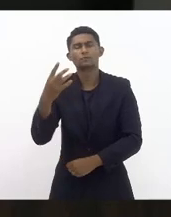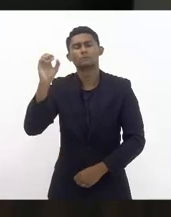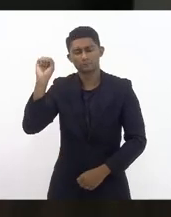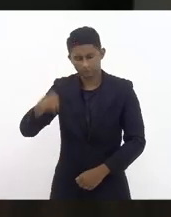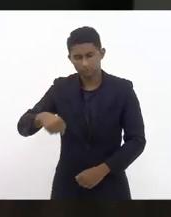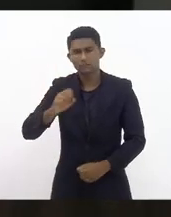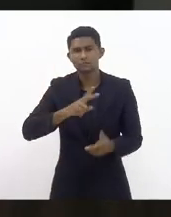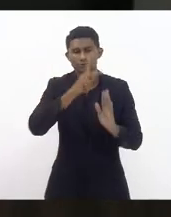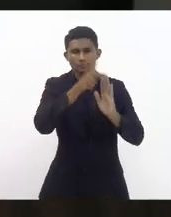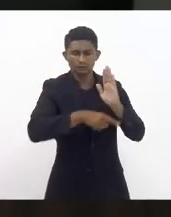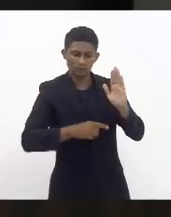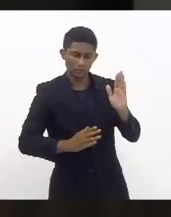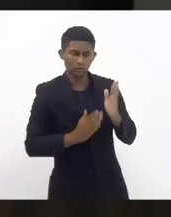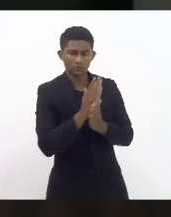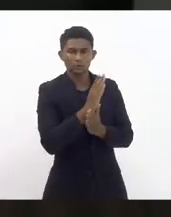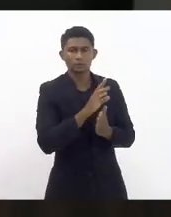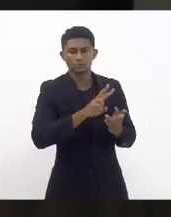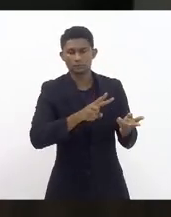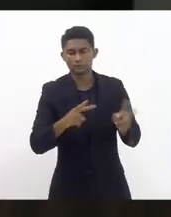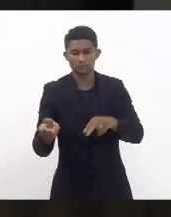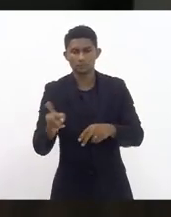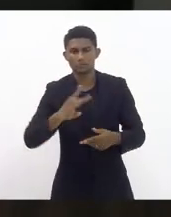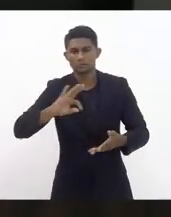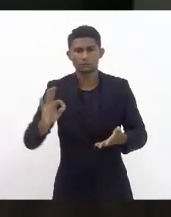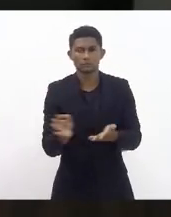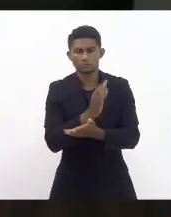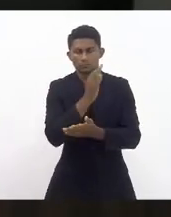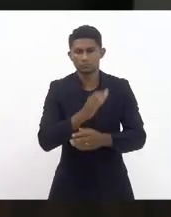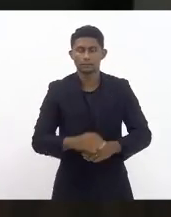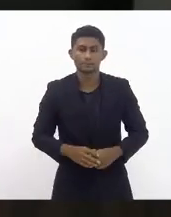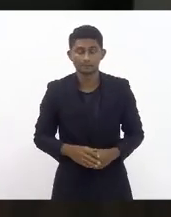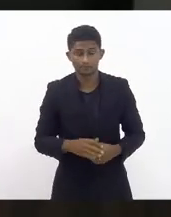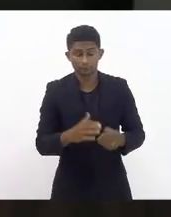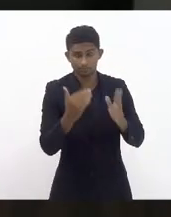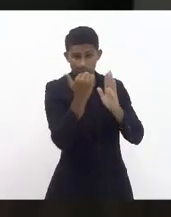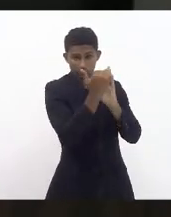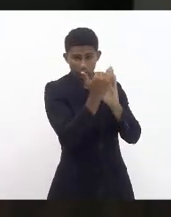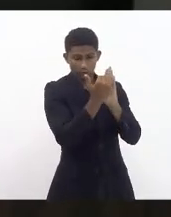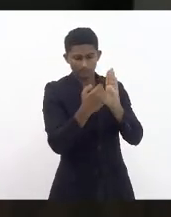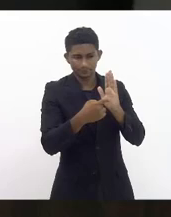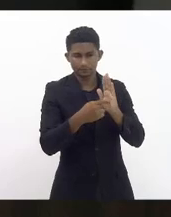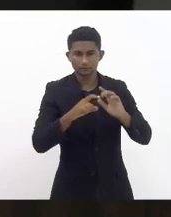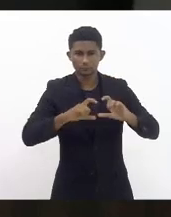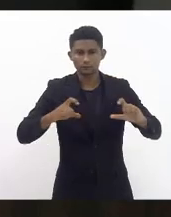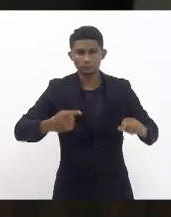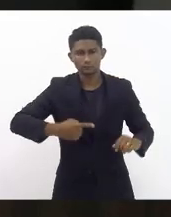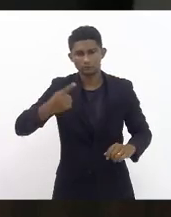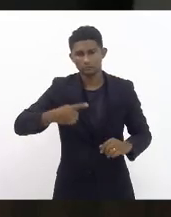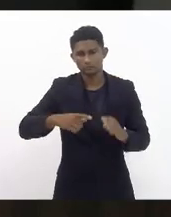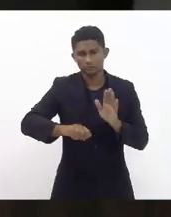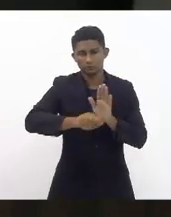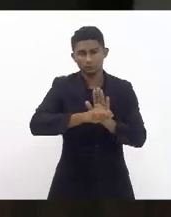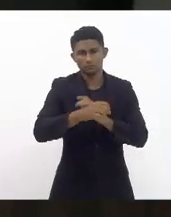foi aprovado e vai ao autógrafo. Incluído na ordem do dia, de acordo com o parágrafo 1º do artigo 47